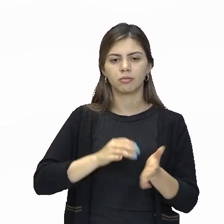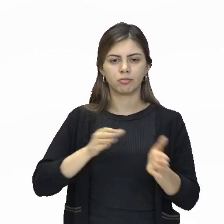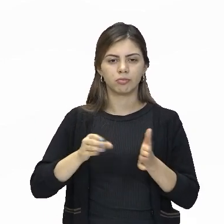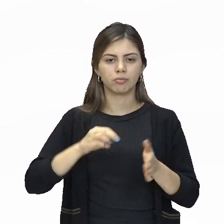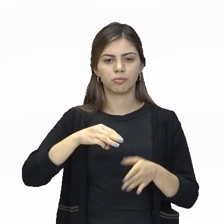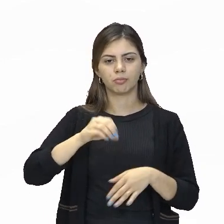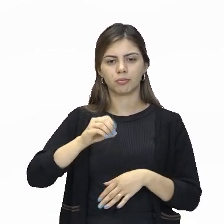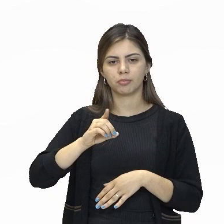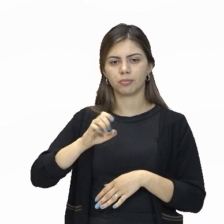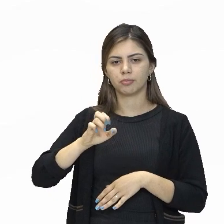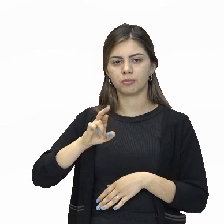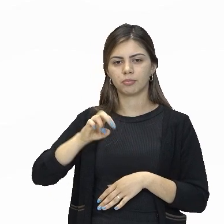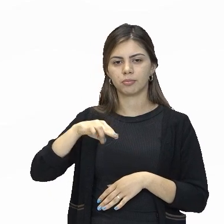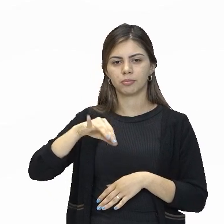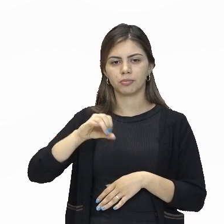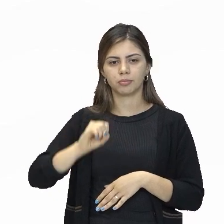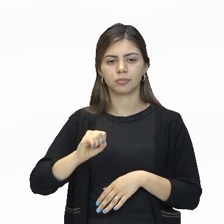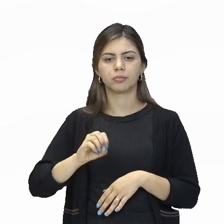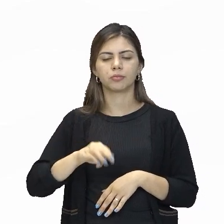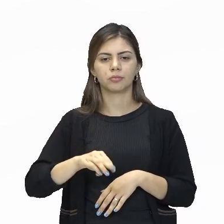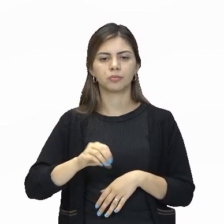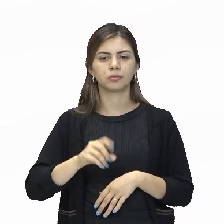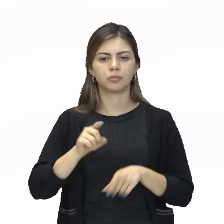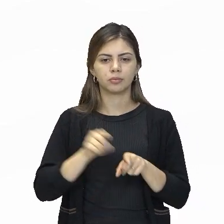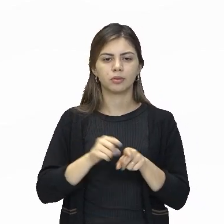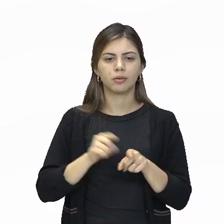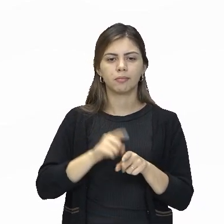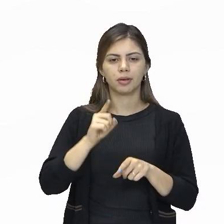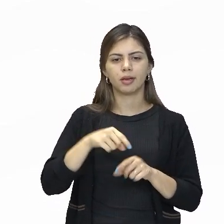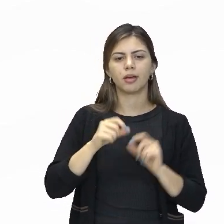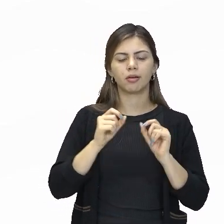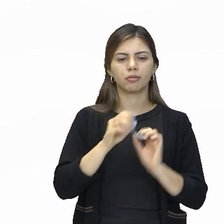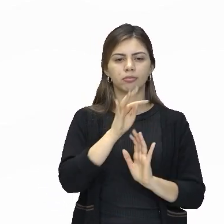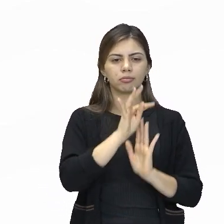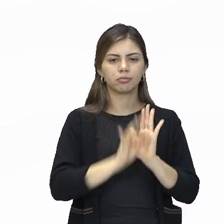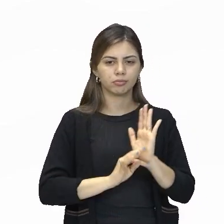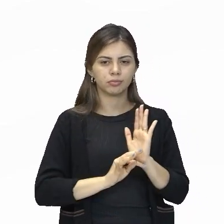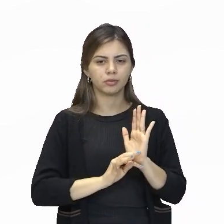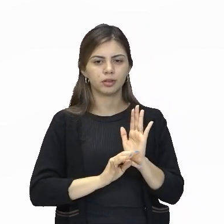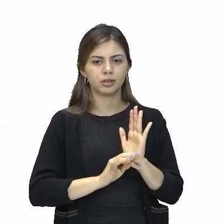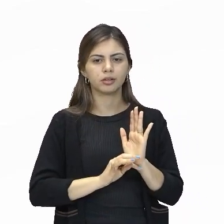literária em poesia e prosa, né, que nós chamamos ali de poesia